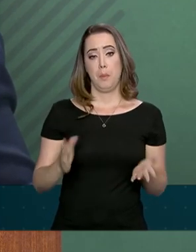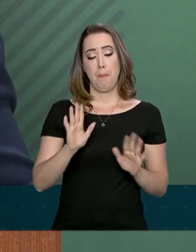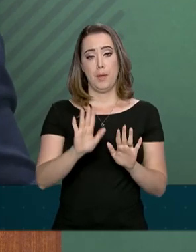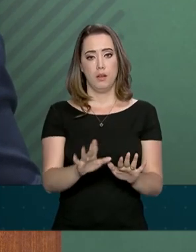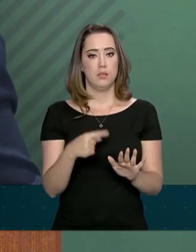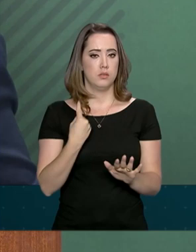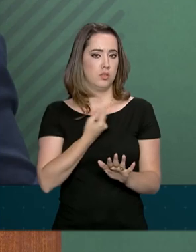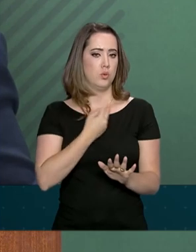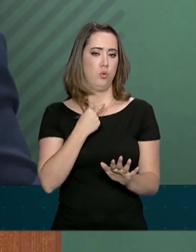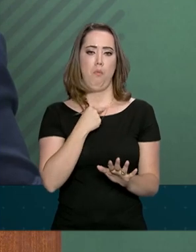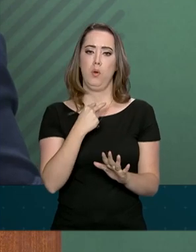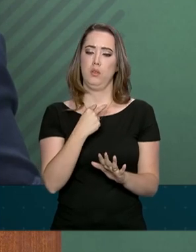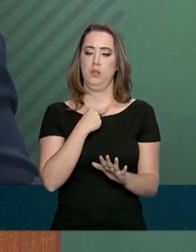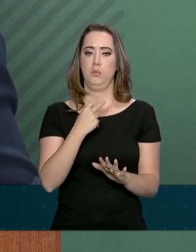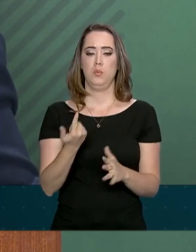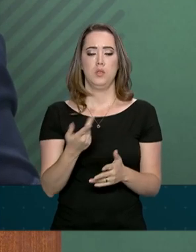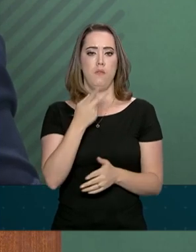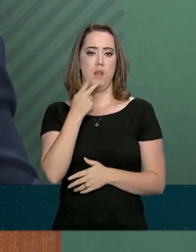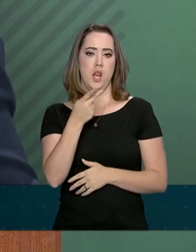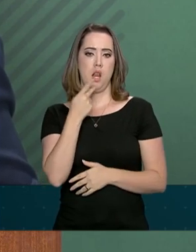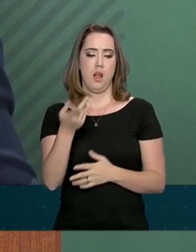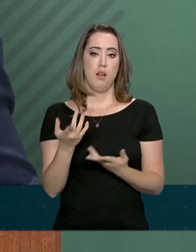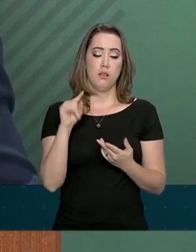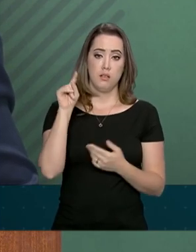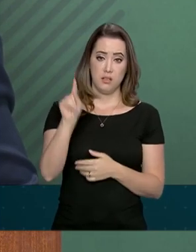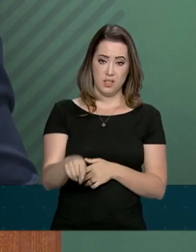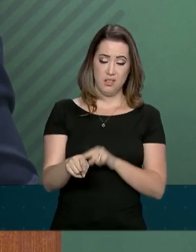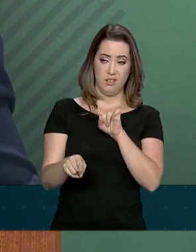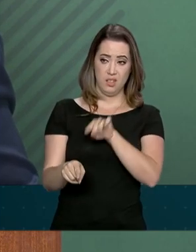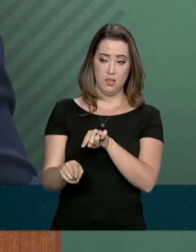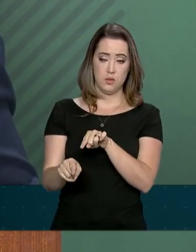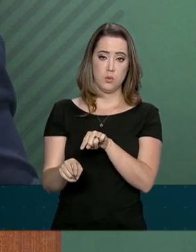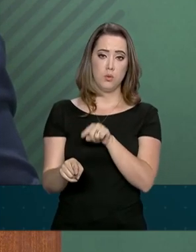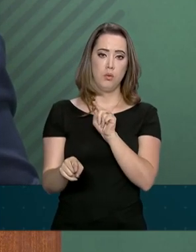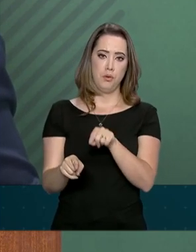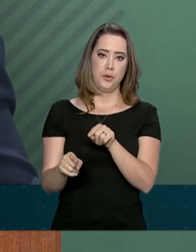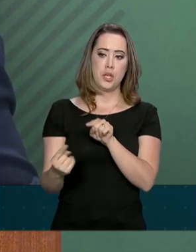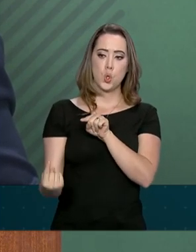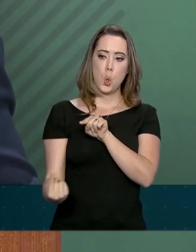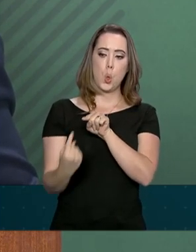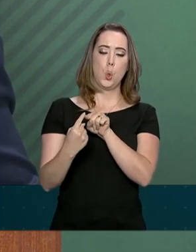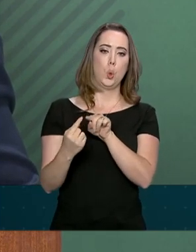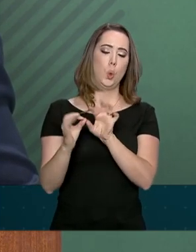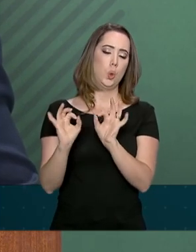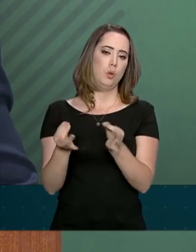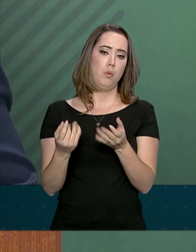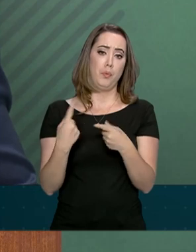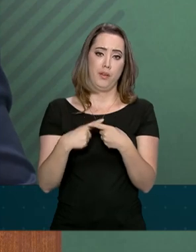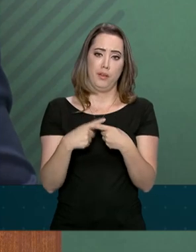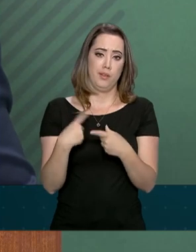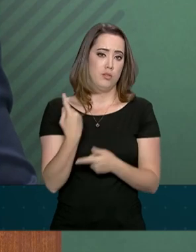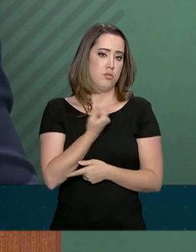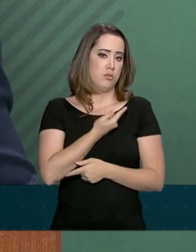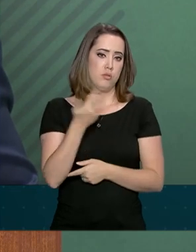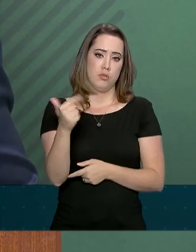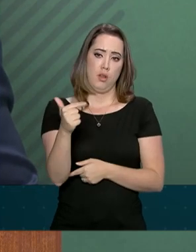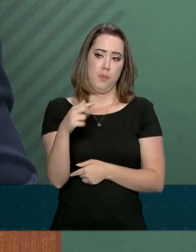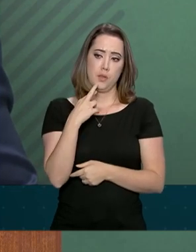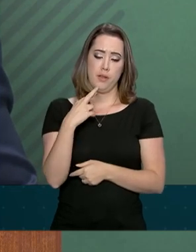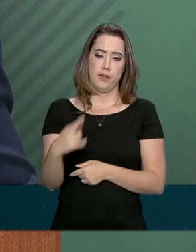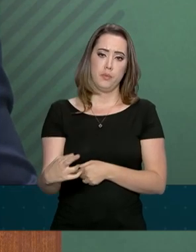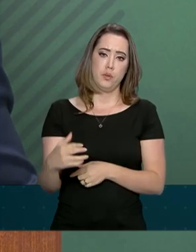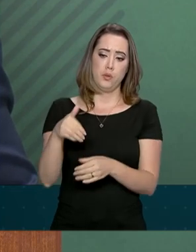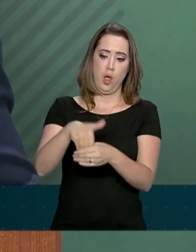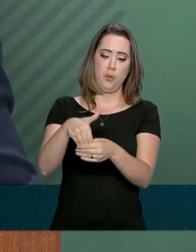obstante nós não podemos definir isto como é aceitável e viável em faixas que nós não temos o resultado